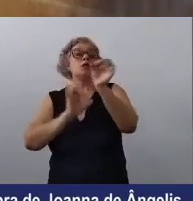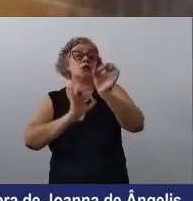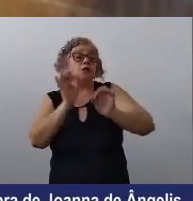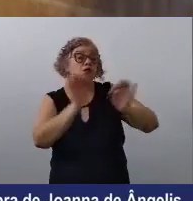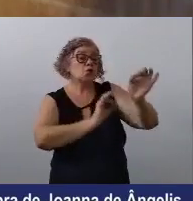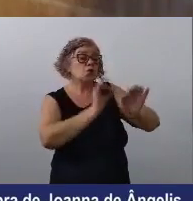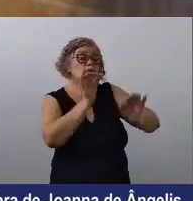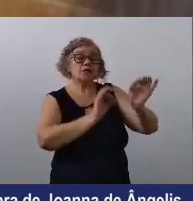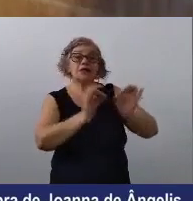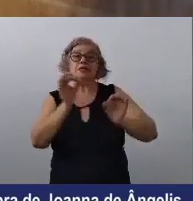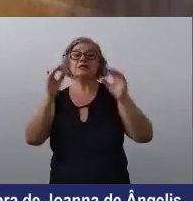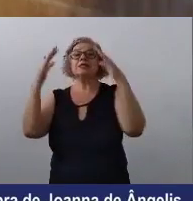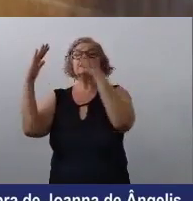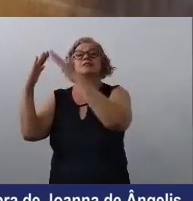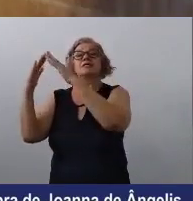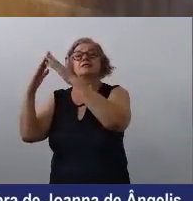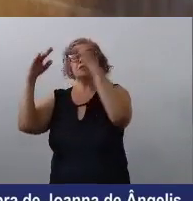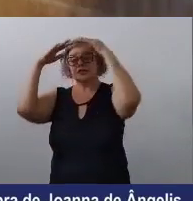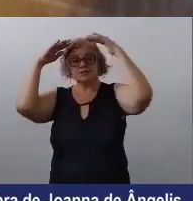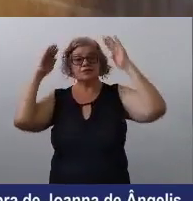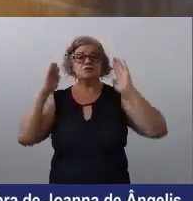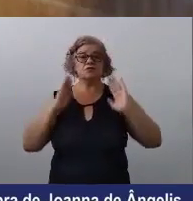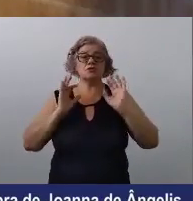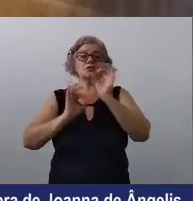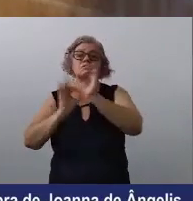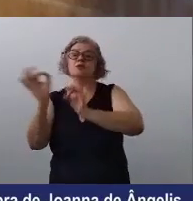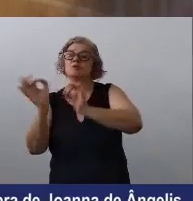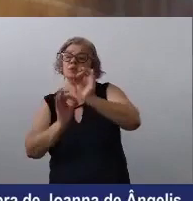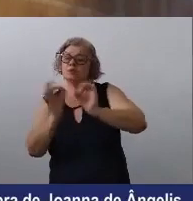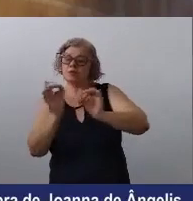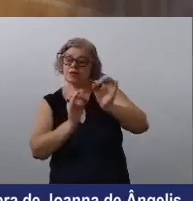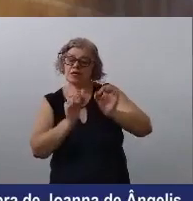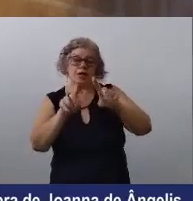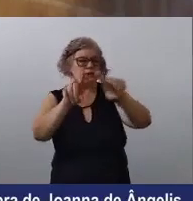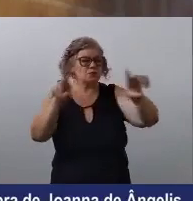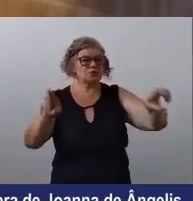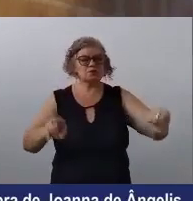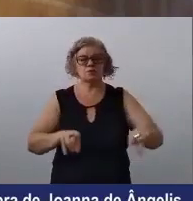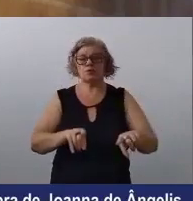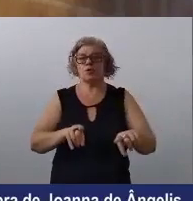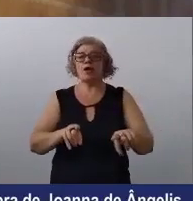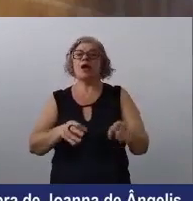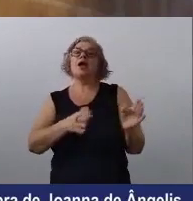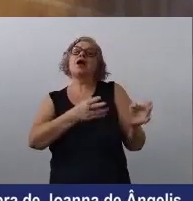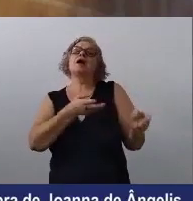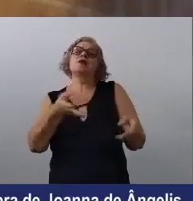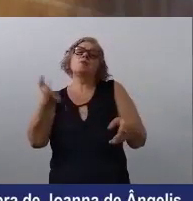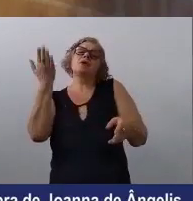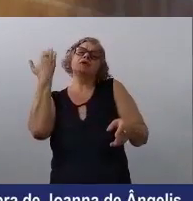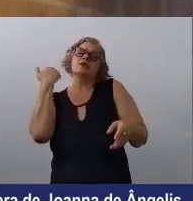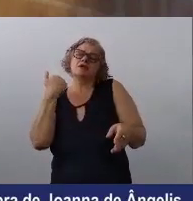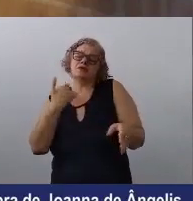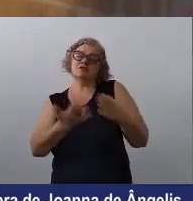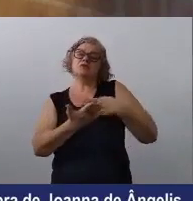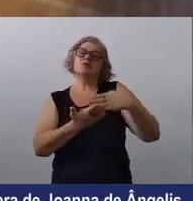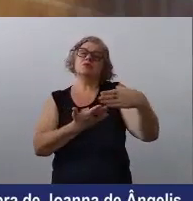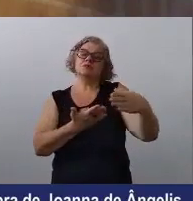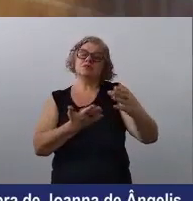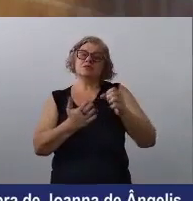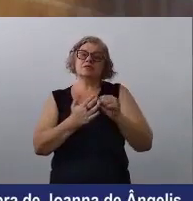desta casa, nos ligando a eles, que prepararam este ambiente para nos receber com tanto